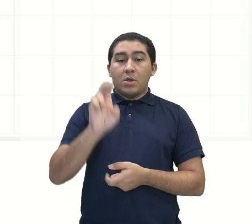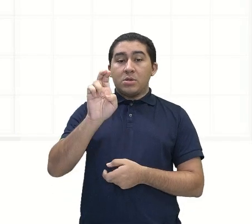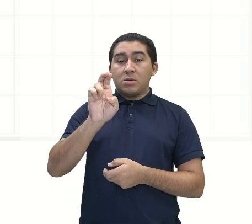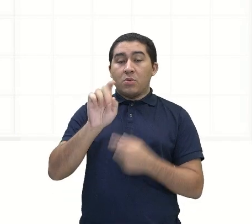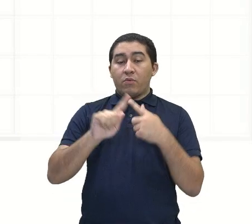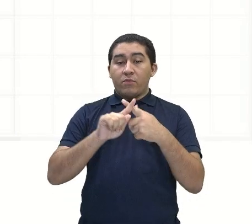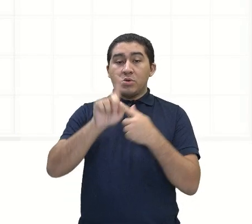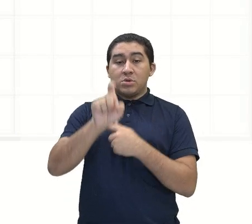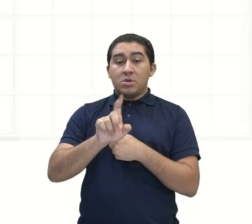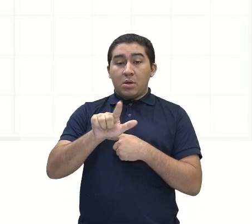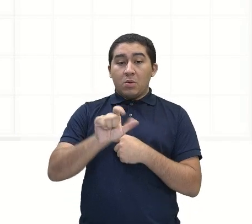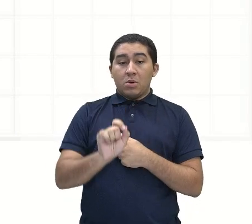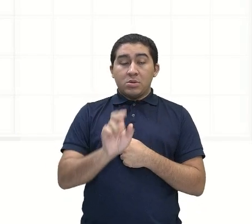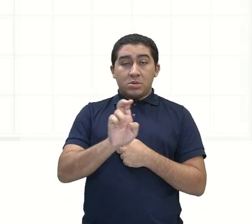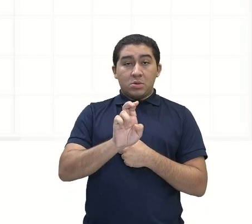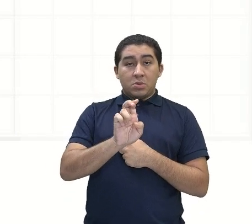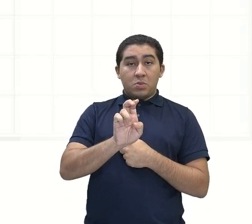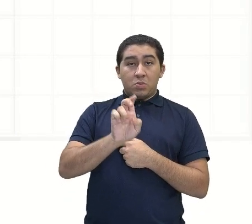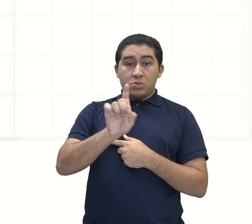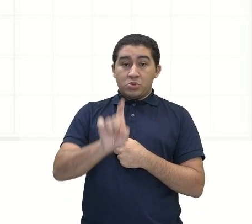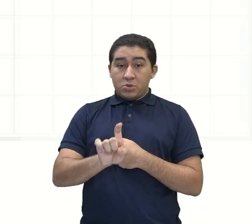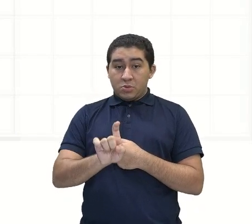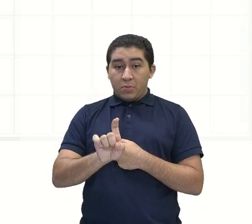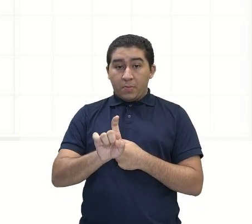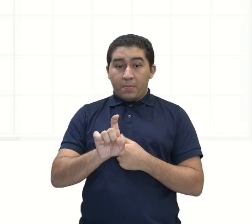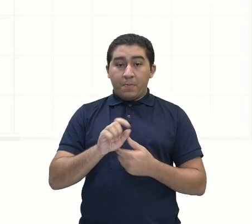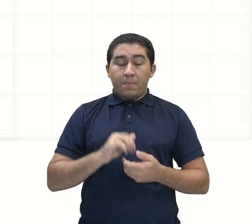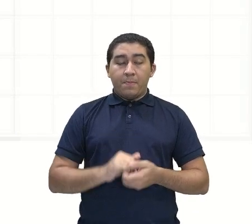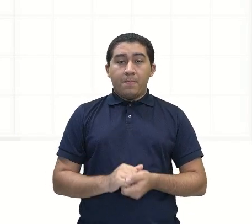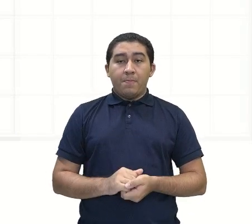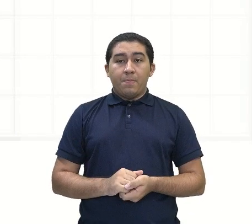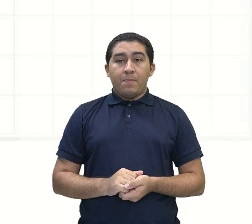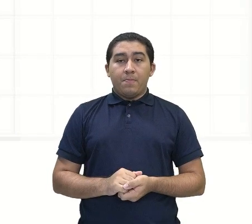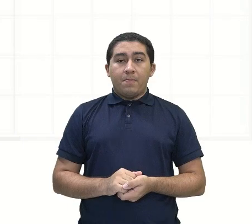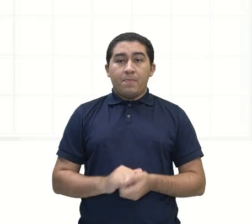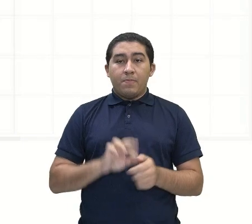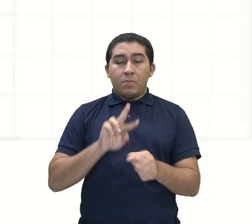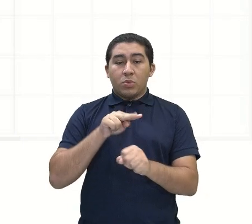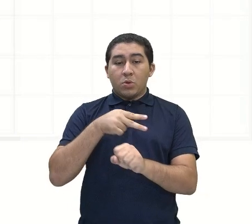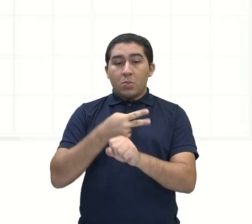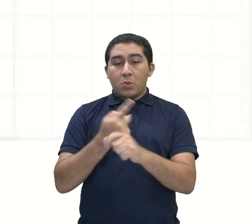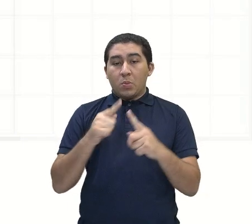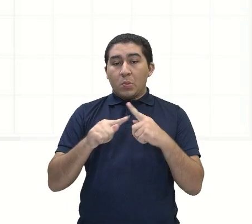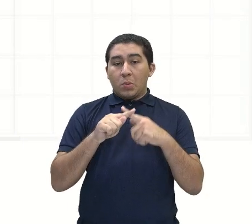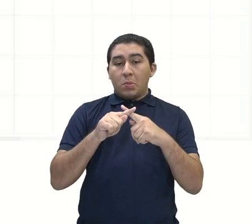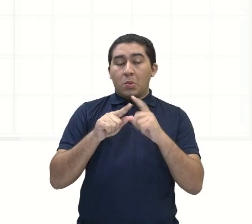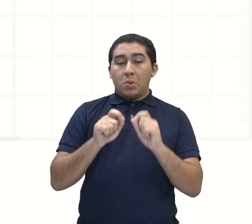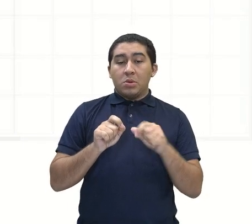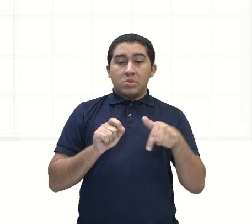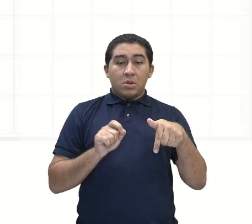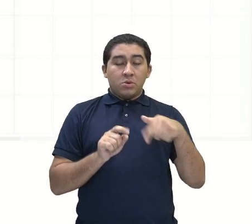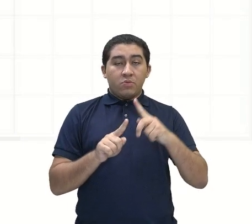vai dar 5x, tudo bem? E depois eu vou multiplicar 7